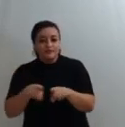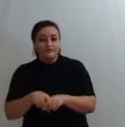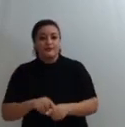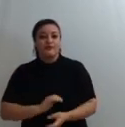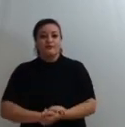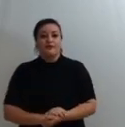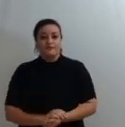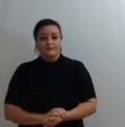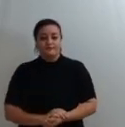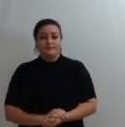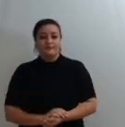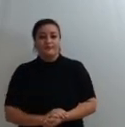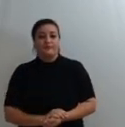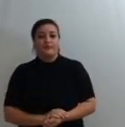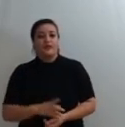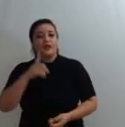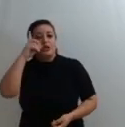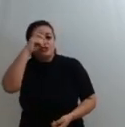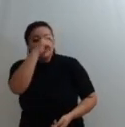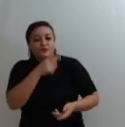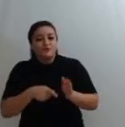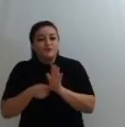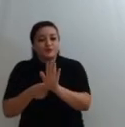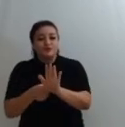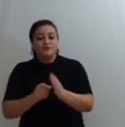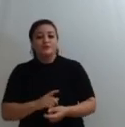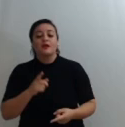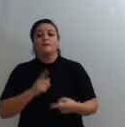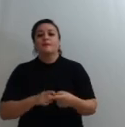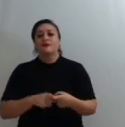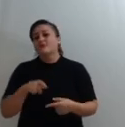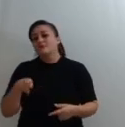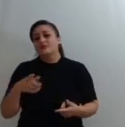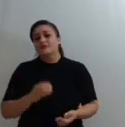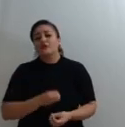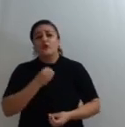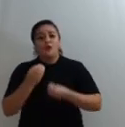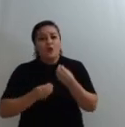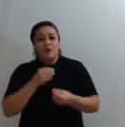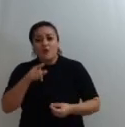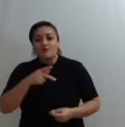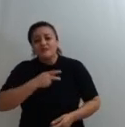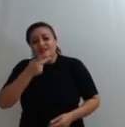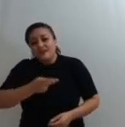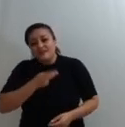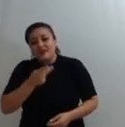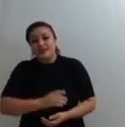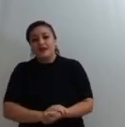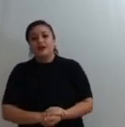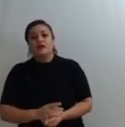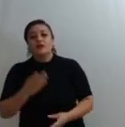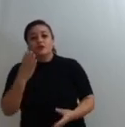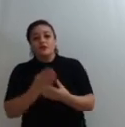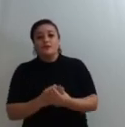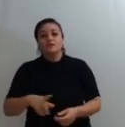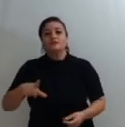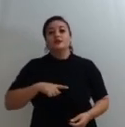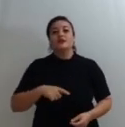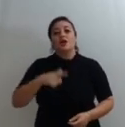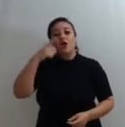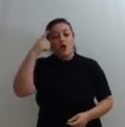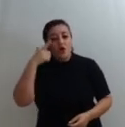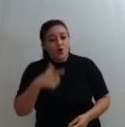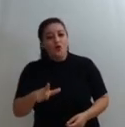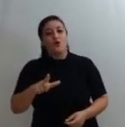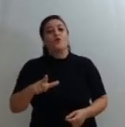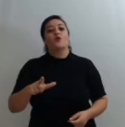muito difícil de você mostrar, né? Porque você... Como é que você vai indicar que o processo tomaria um outro rumo